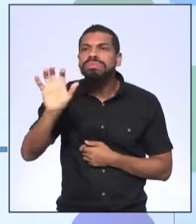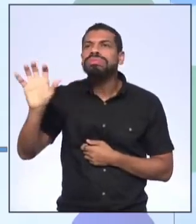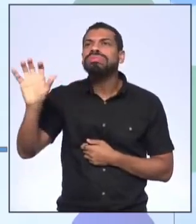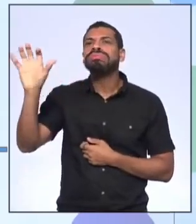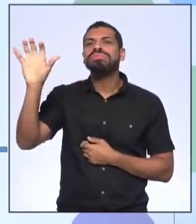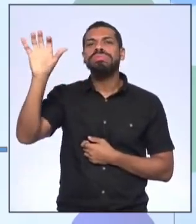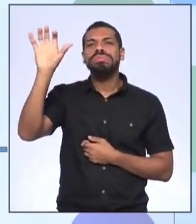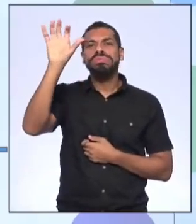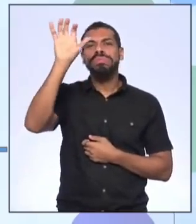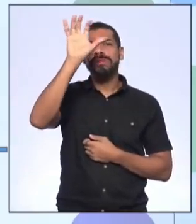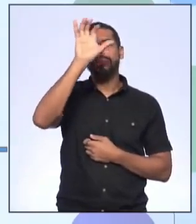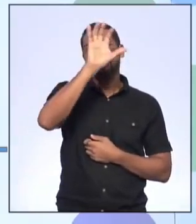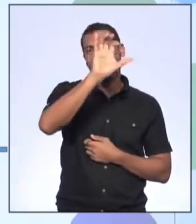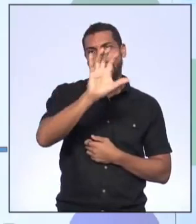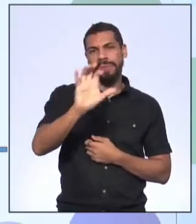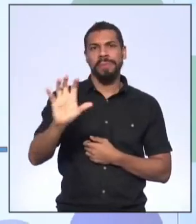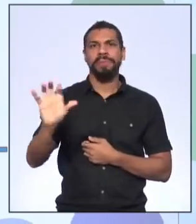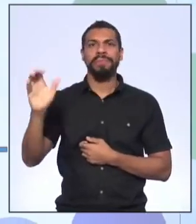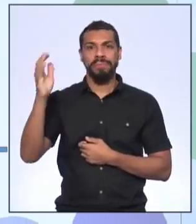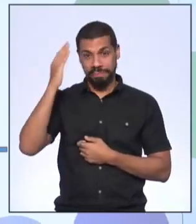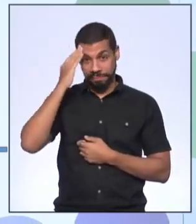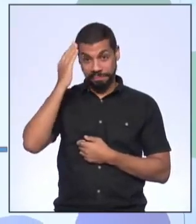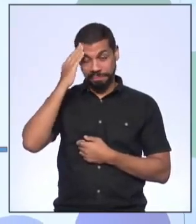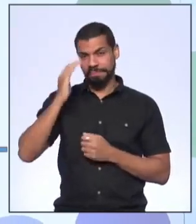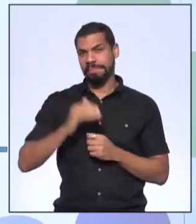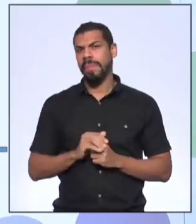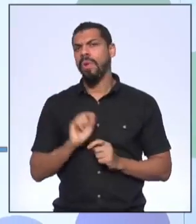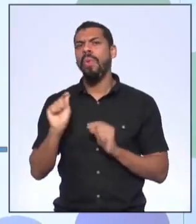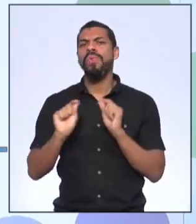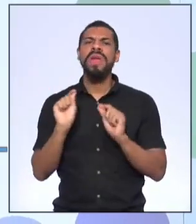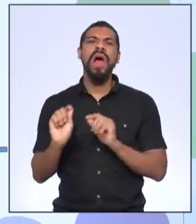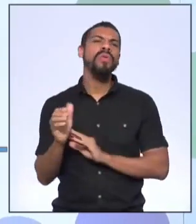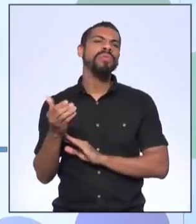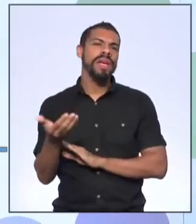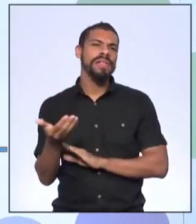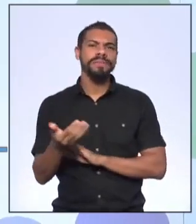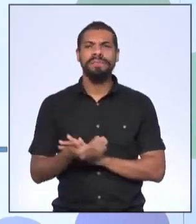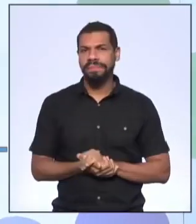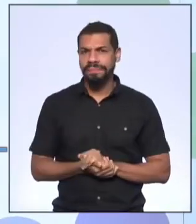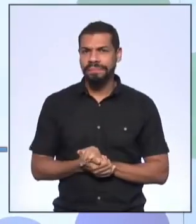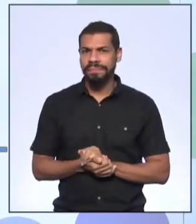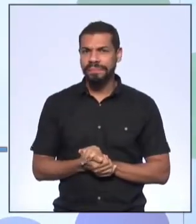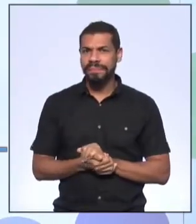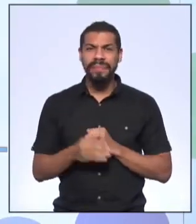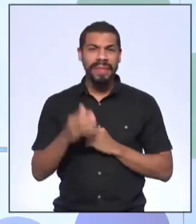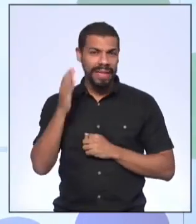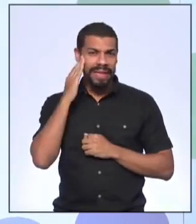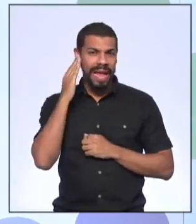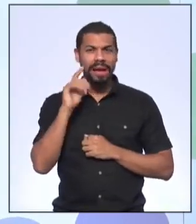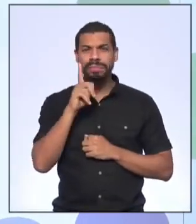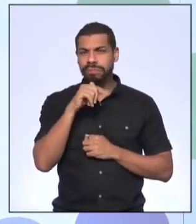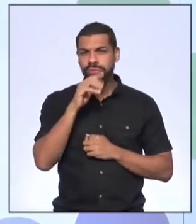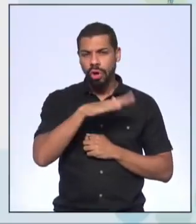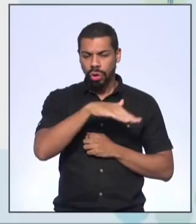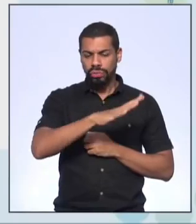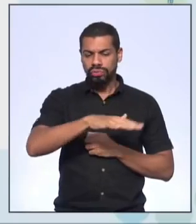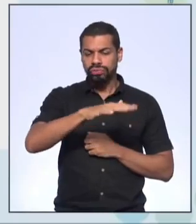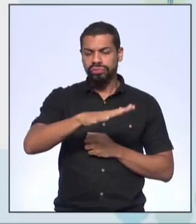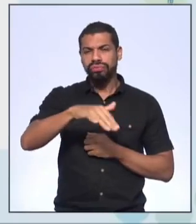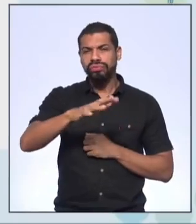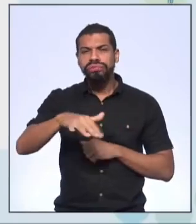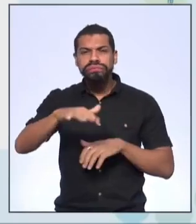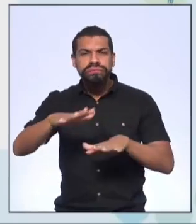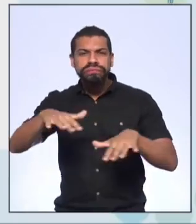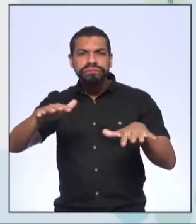você fica tendo aquela troca de calor direto ali. Onde mais acontece isso? As brisas marítimas também, tá? Que é quando você tá lá, o ar